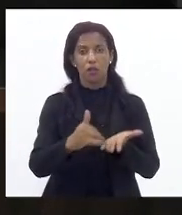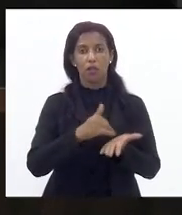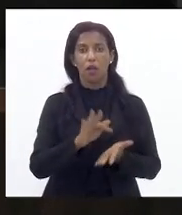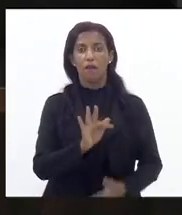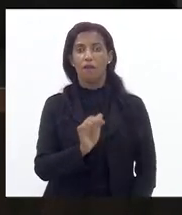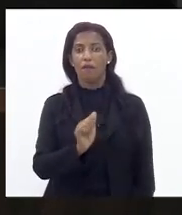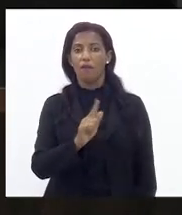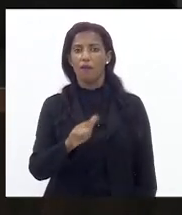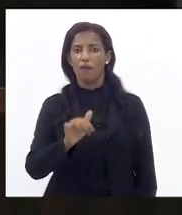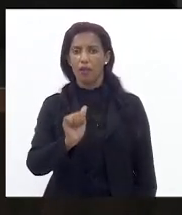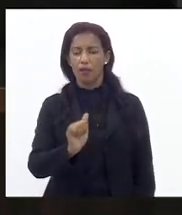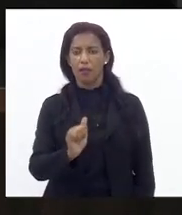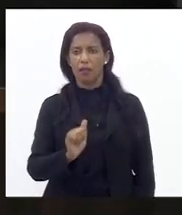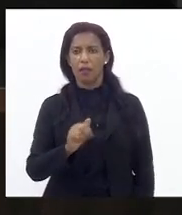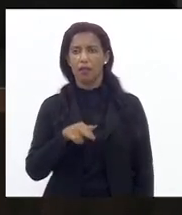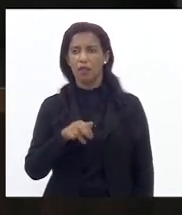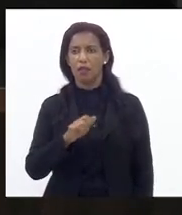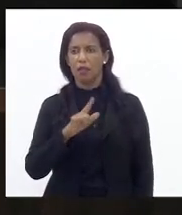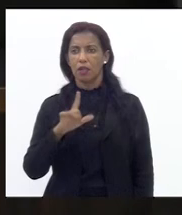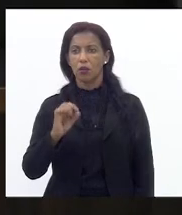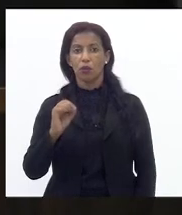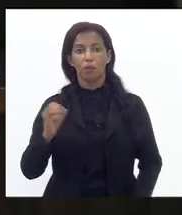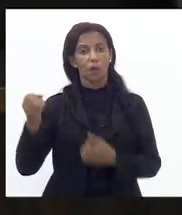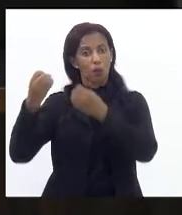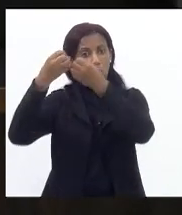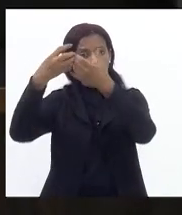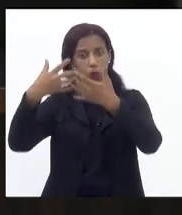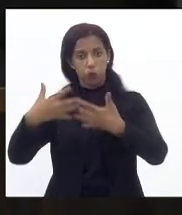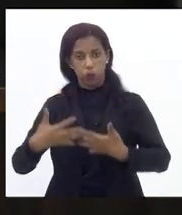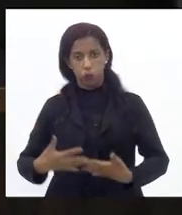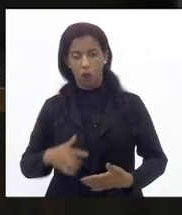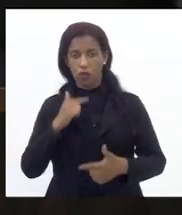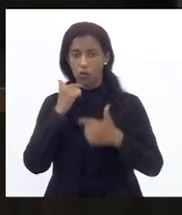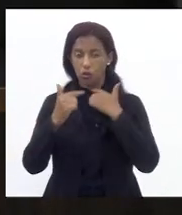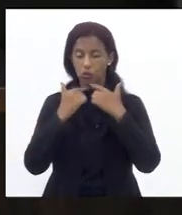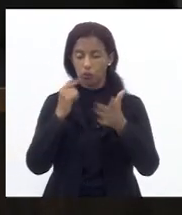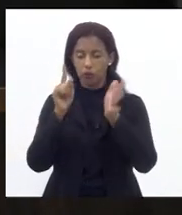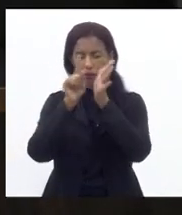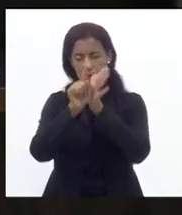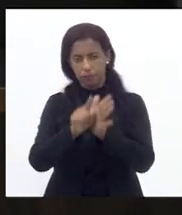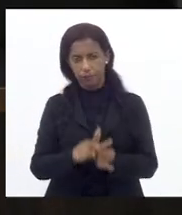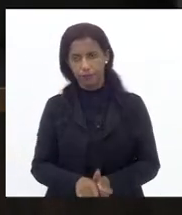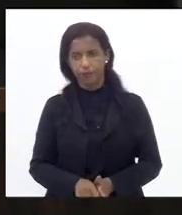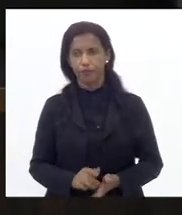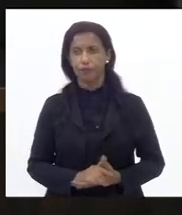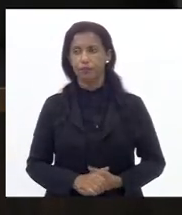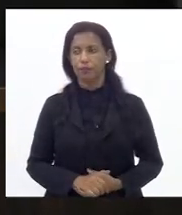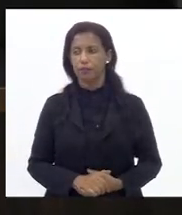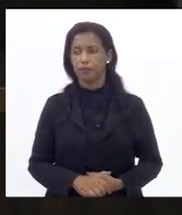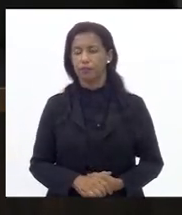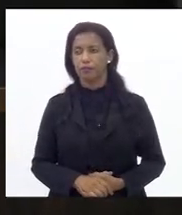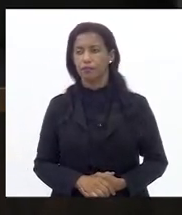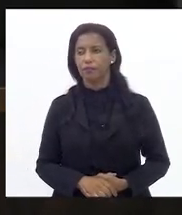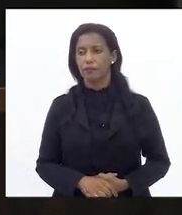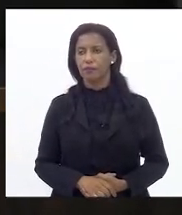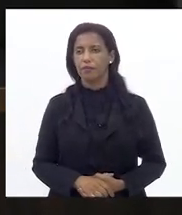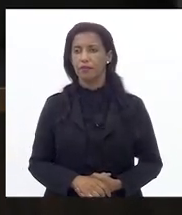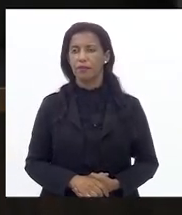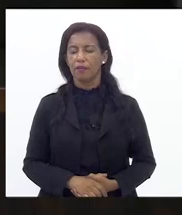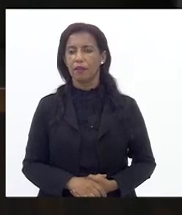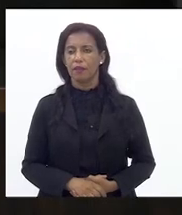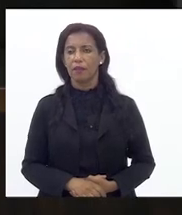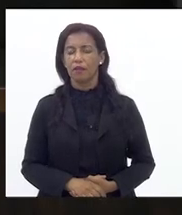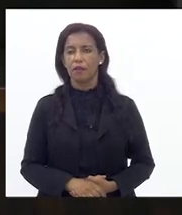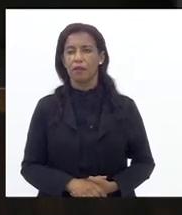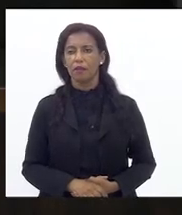secretário de fazenda Nelson Rocha para dirimir as dúvidas que foram aqui encaminhadas